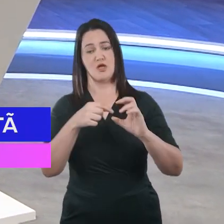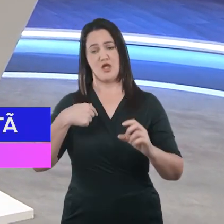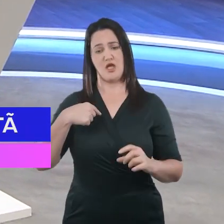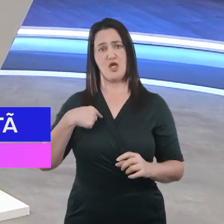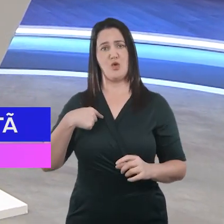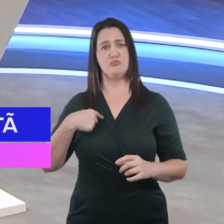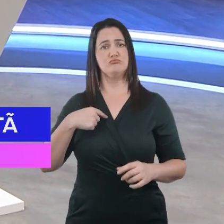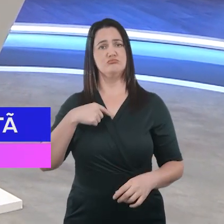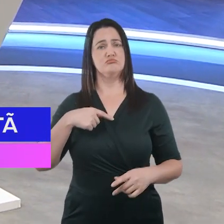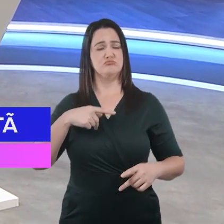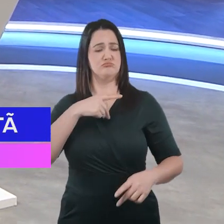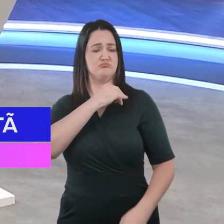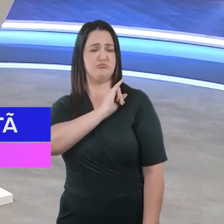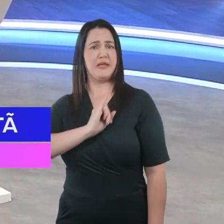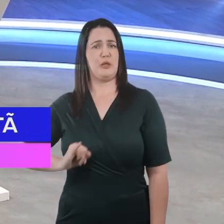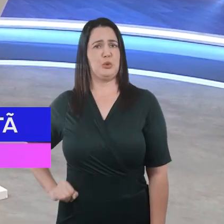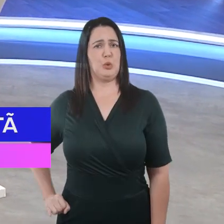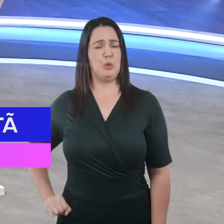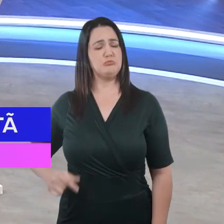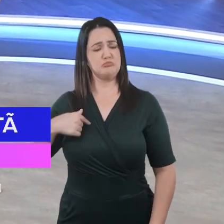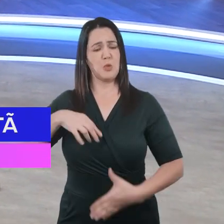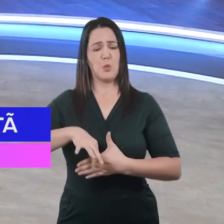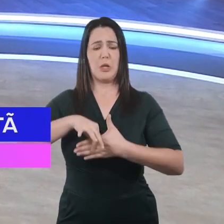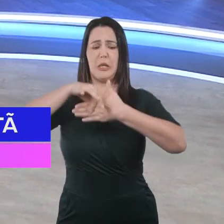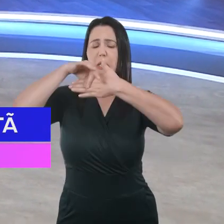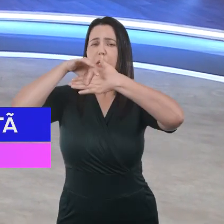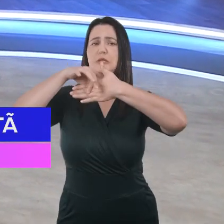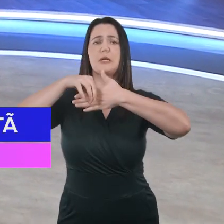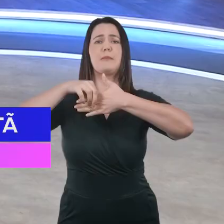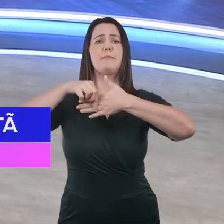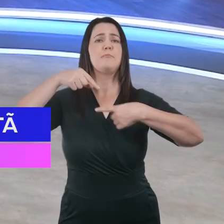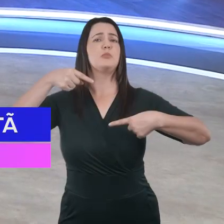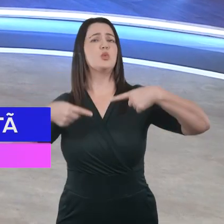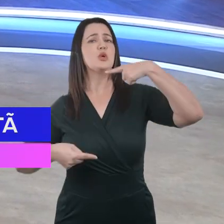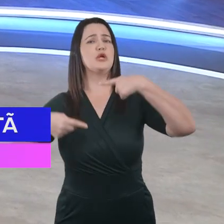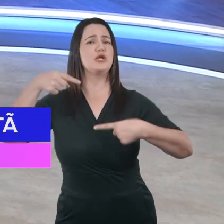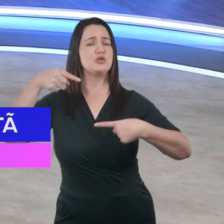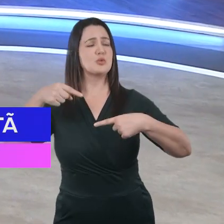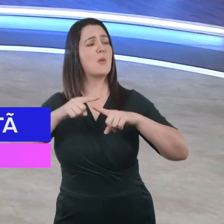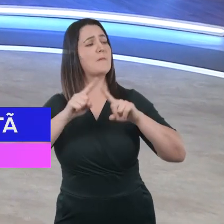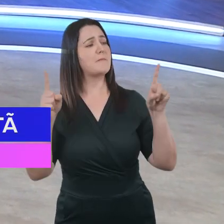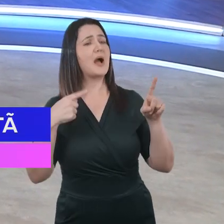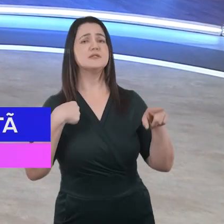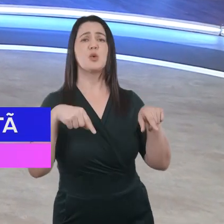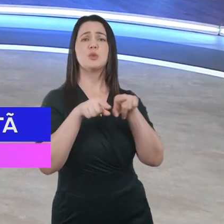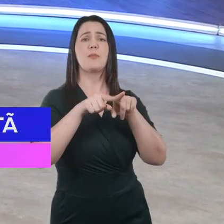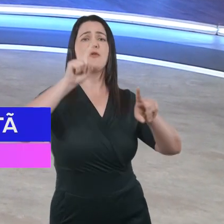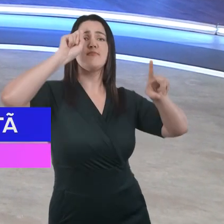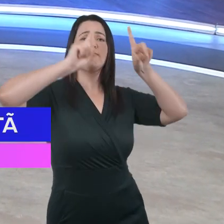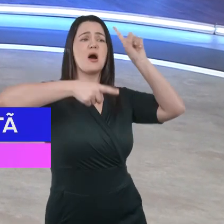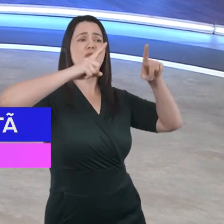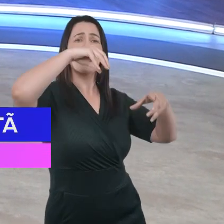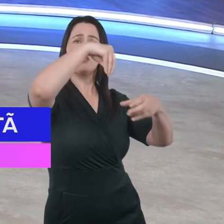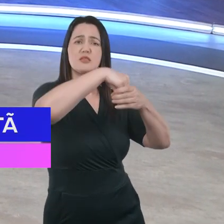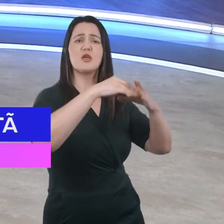só o líder político, mas ele também tinha uma liderança religiosa. Ele trouxe